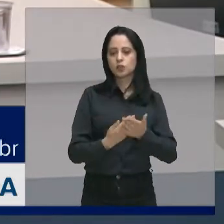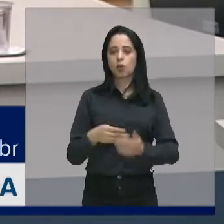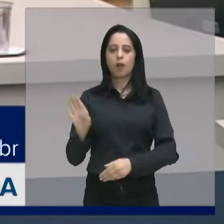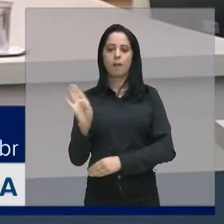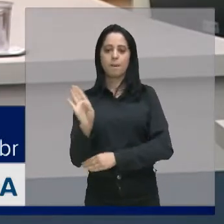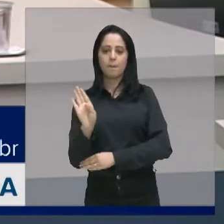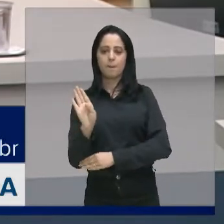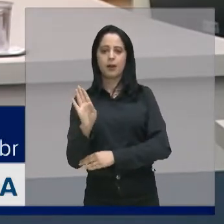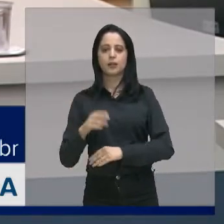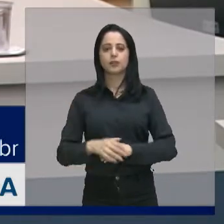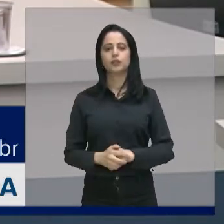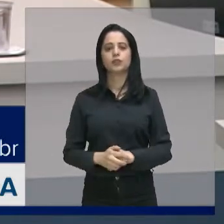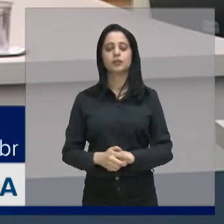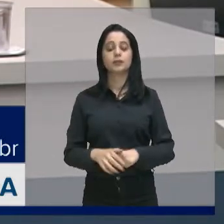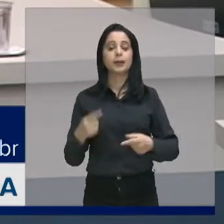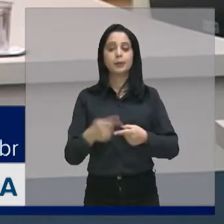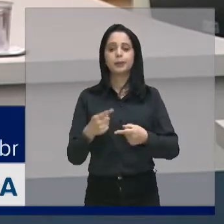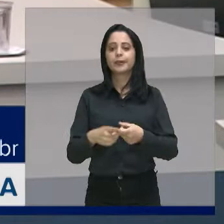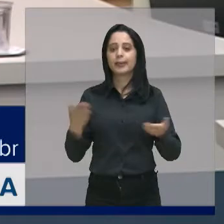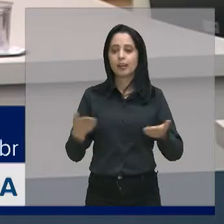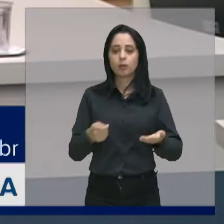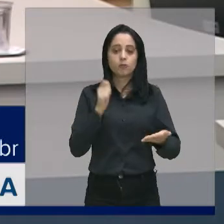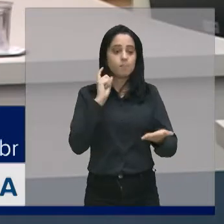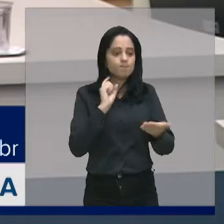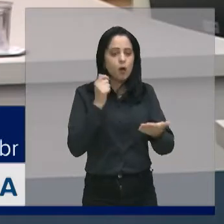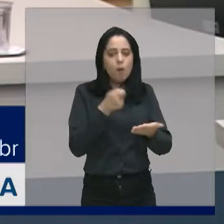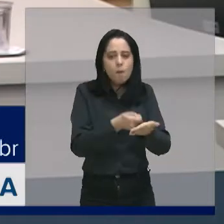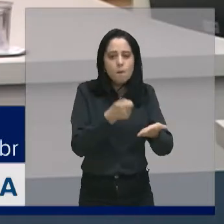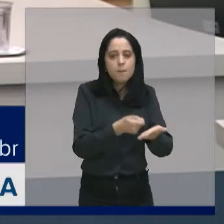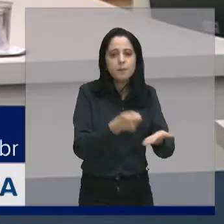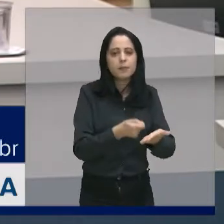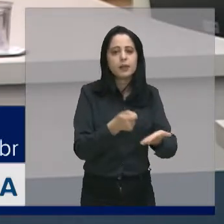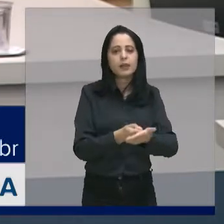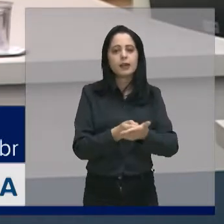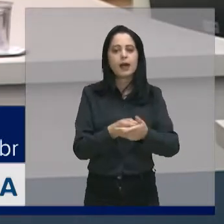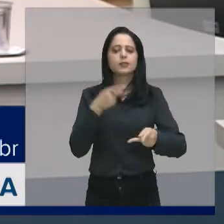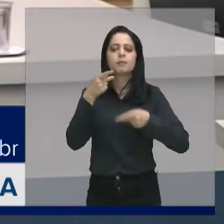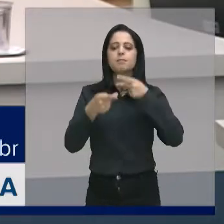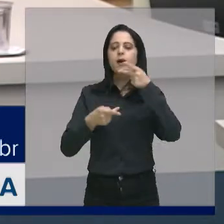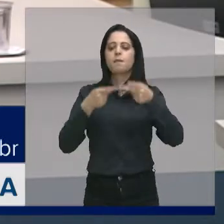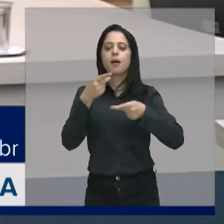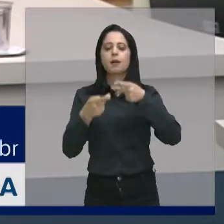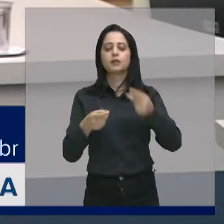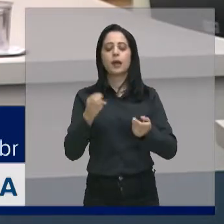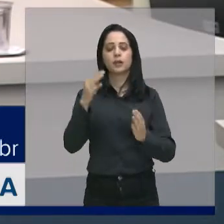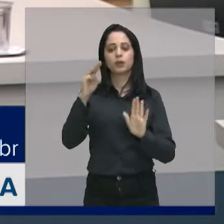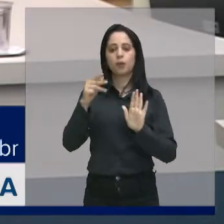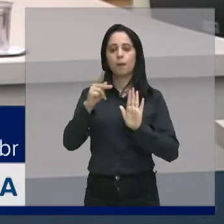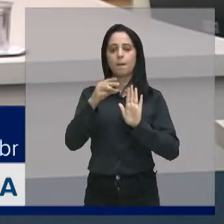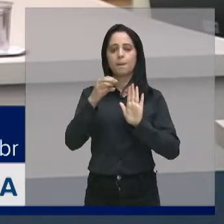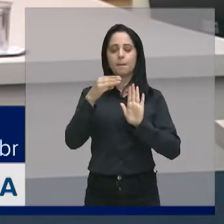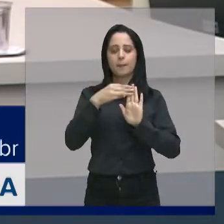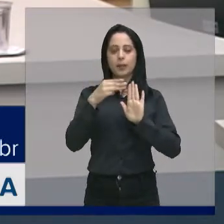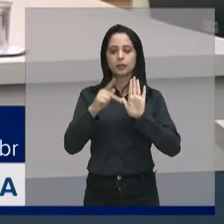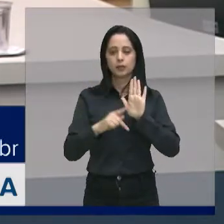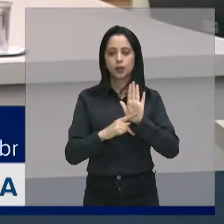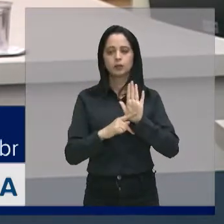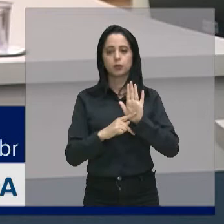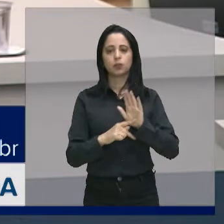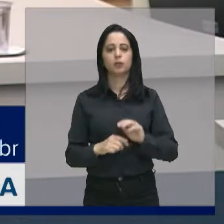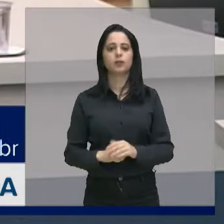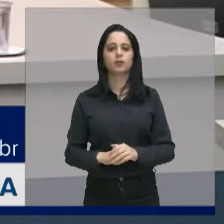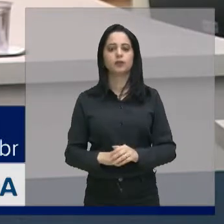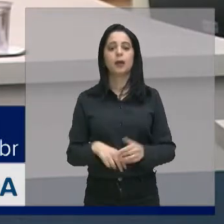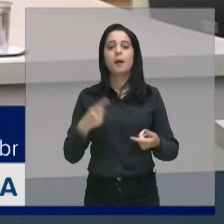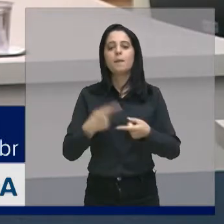a depor no Ministério Público de Minas Gerais, ao dizer que menino nasce menino e menina